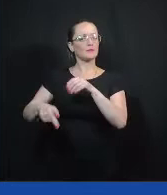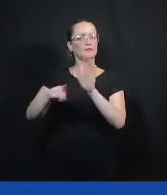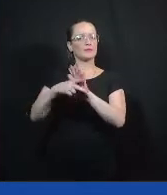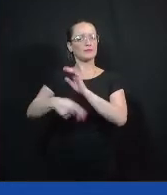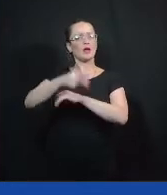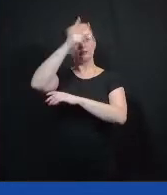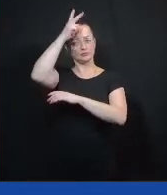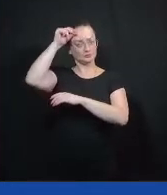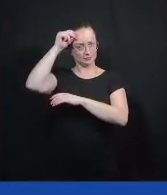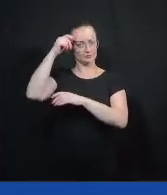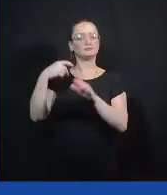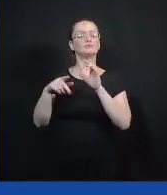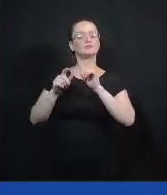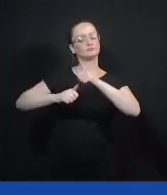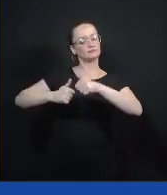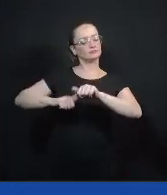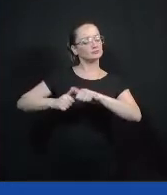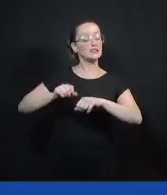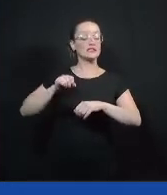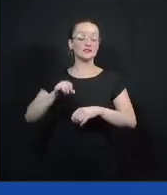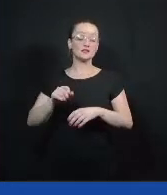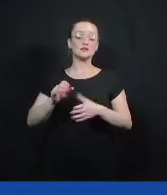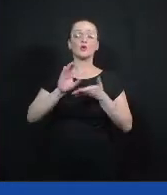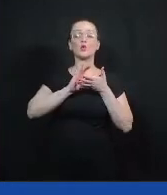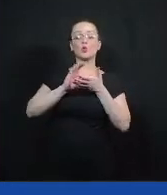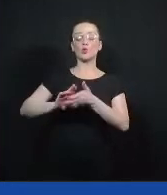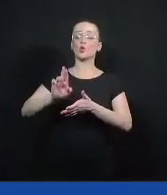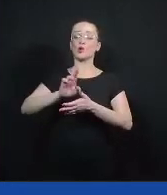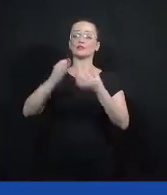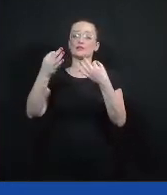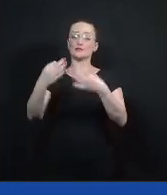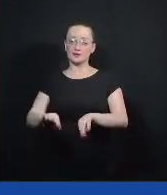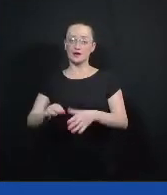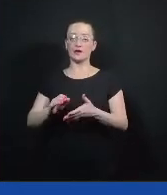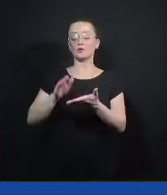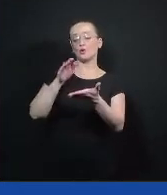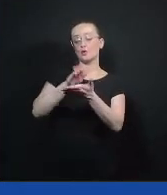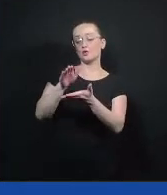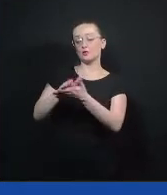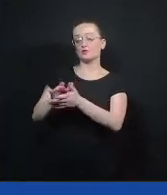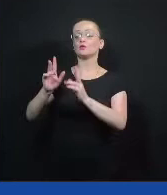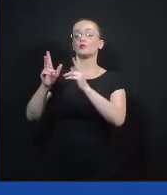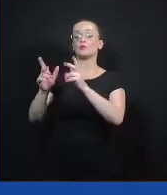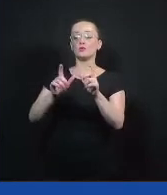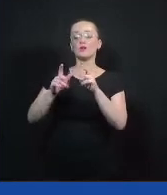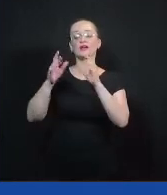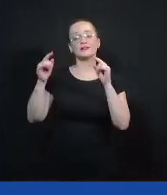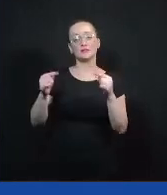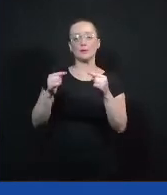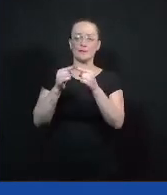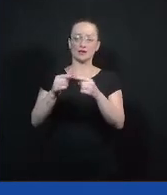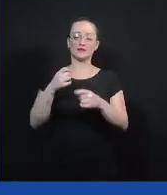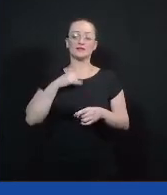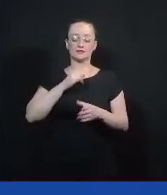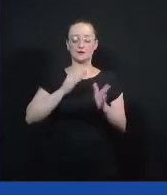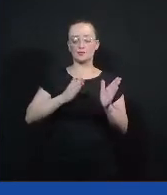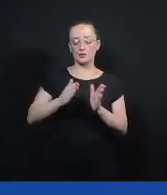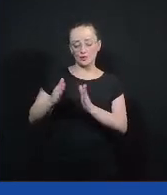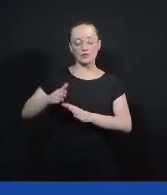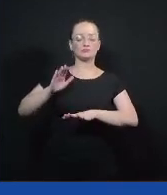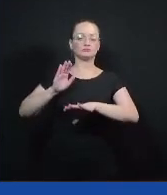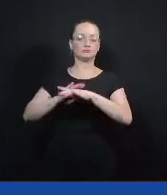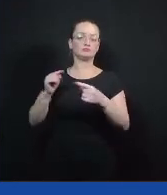órgãos do executivo, para verificar se os recursos estão sendo gastos nas rubricas adequadas, se todos os procedimentos estão sendo